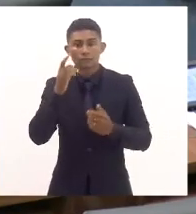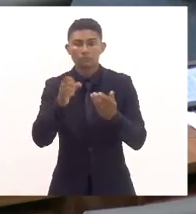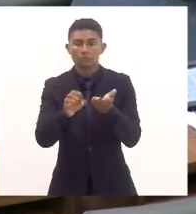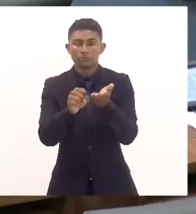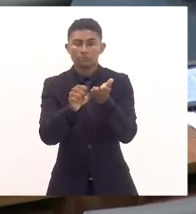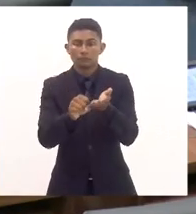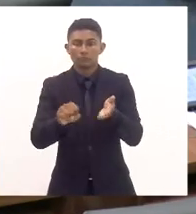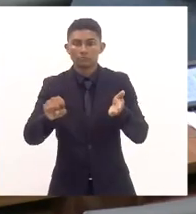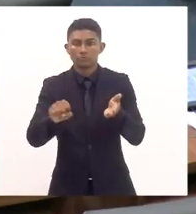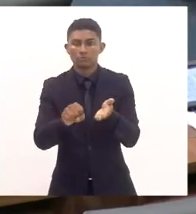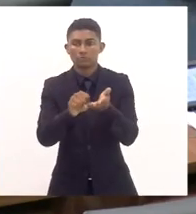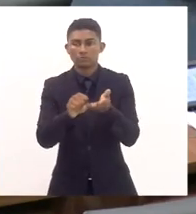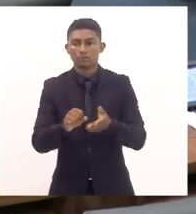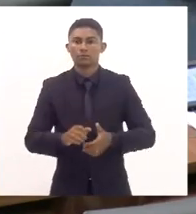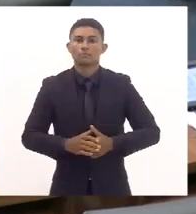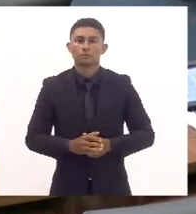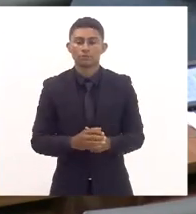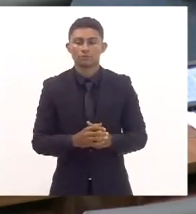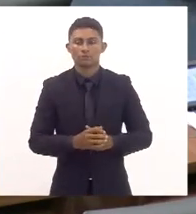Malafaia